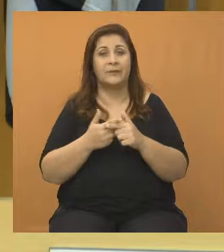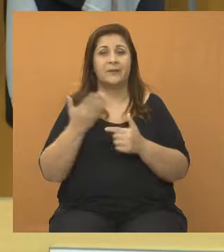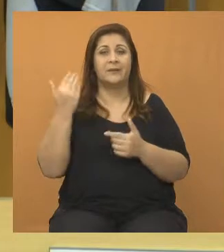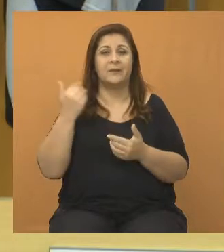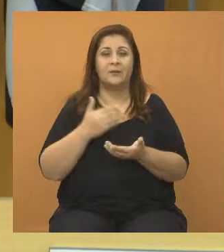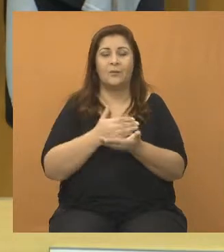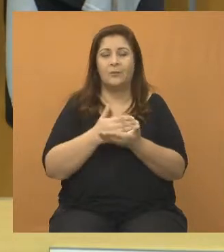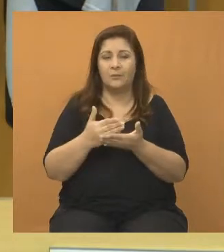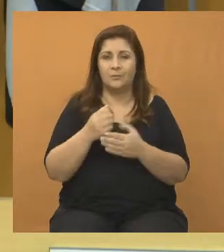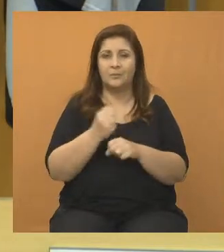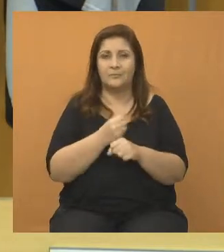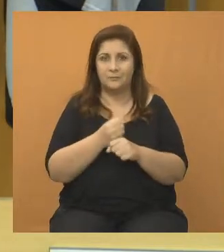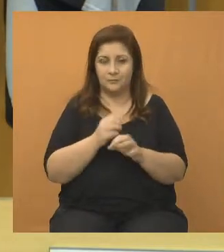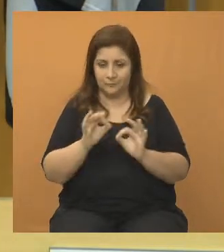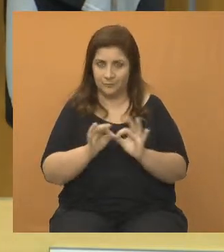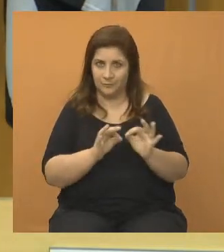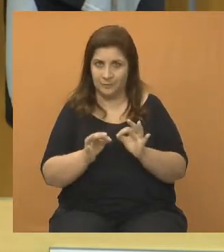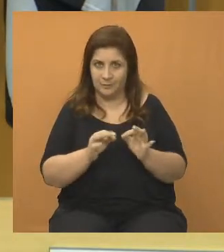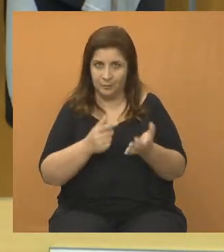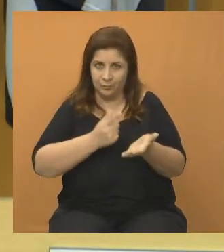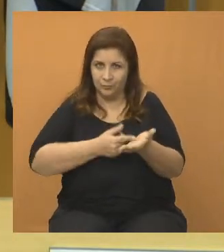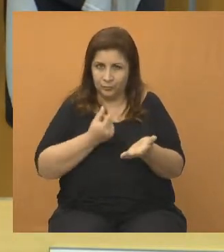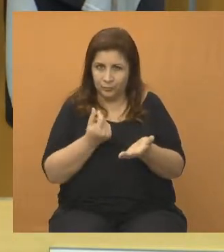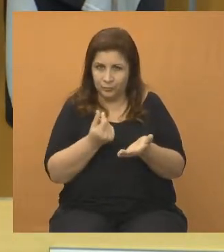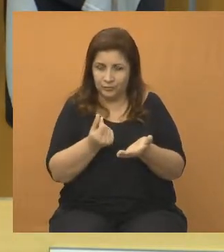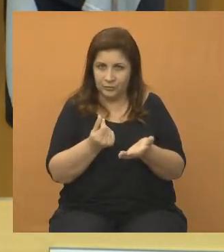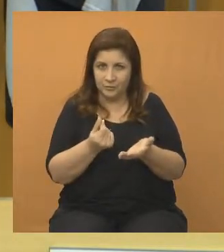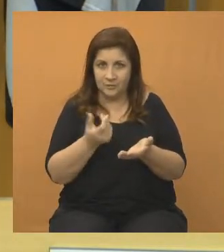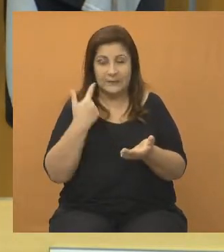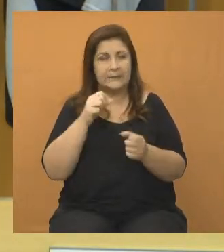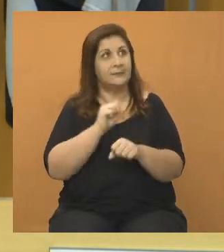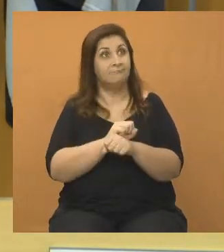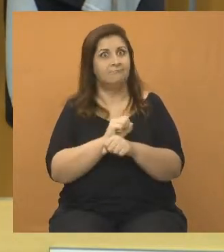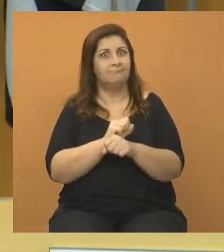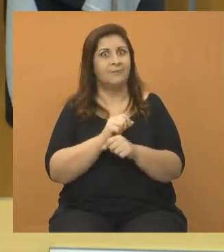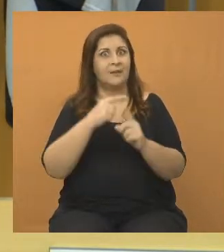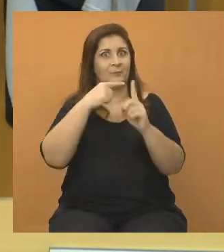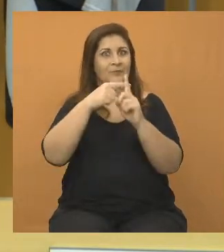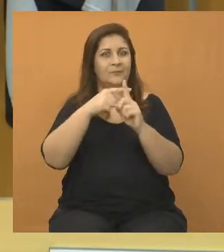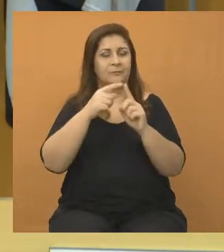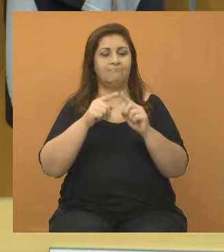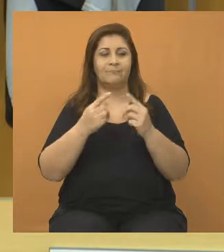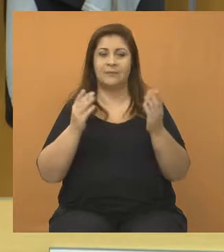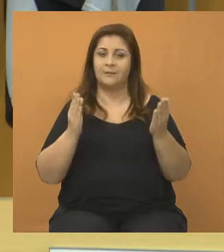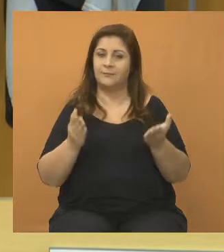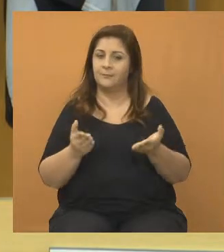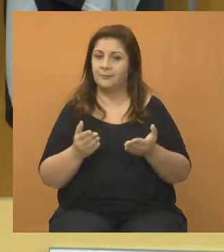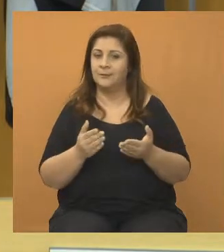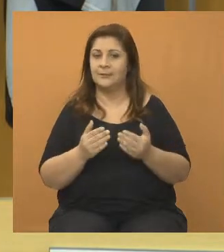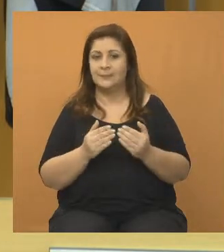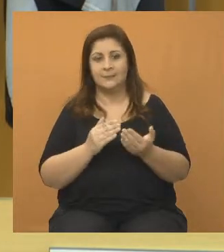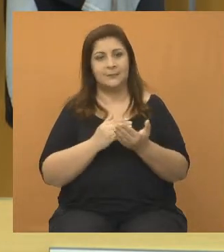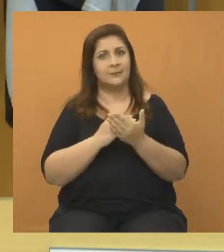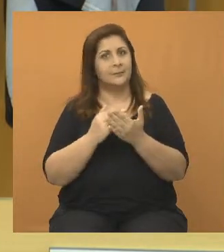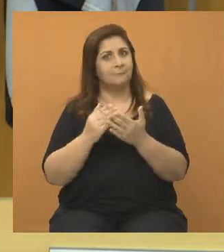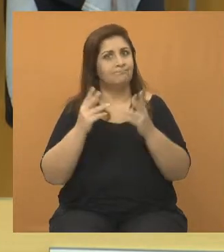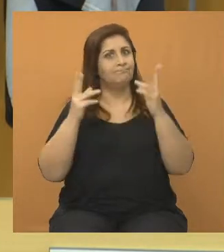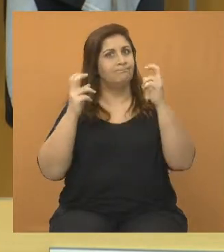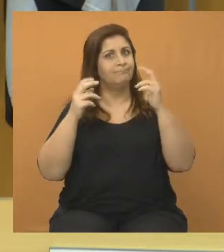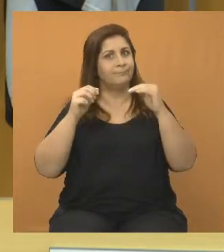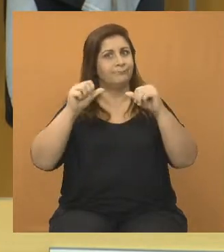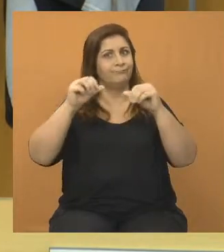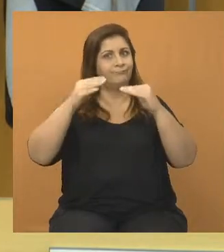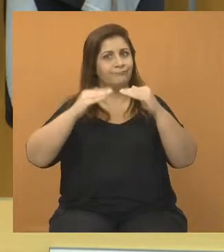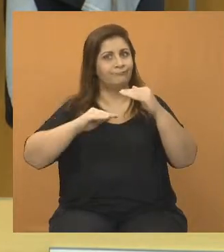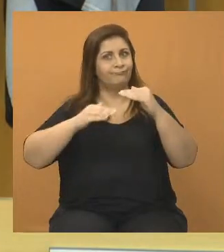do ano, quando foi elaborado o orçamento, a expectativa era mais otimista, e na Lua a gente vai ter que rever um pouco o orçamento,